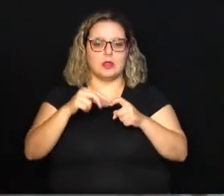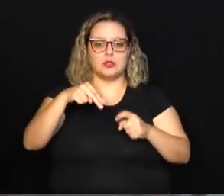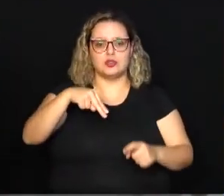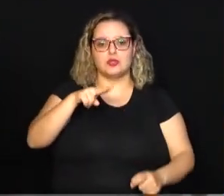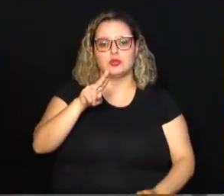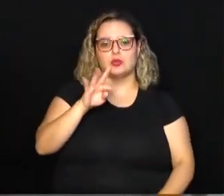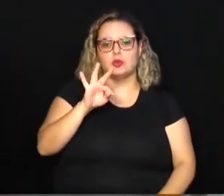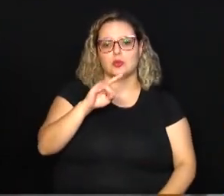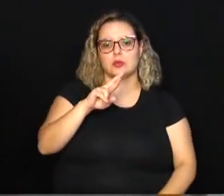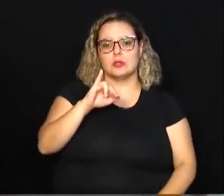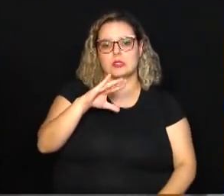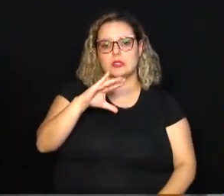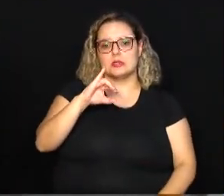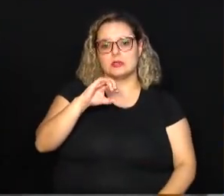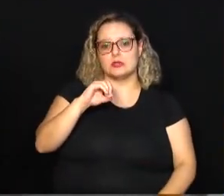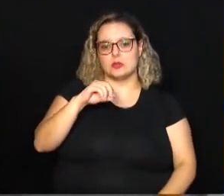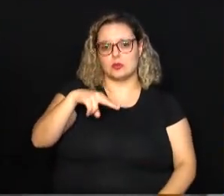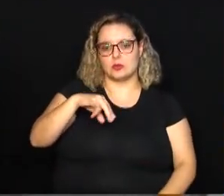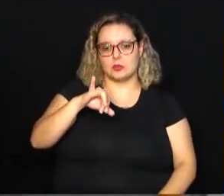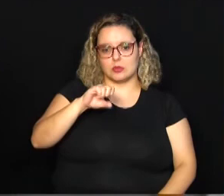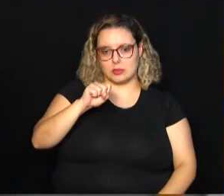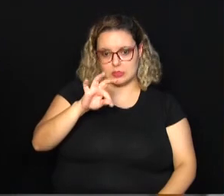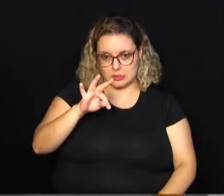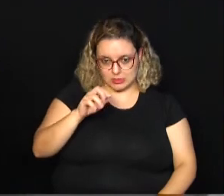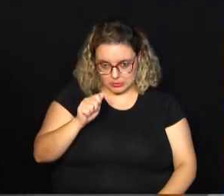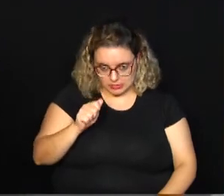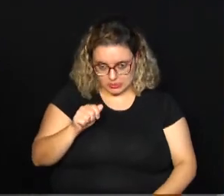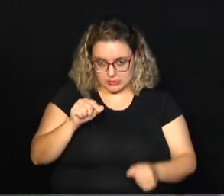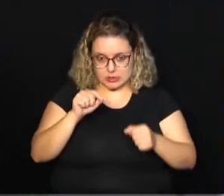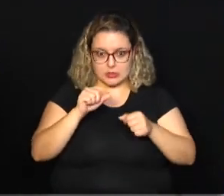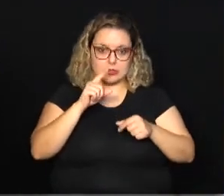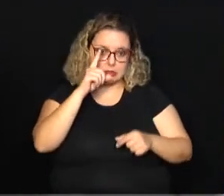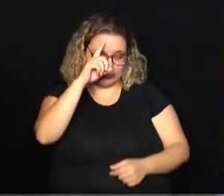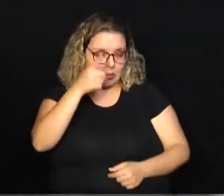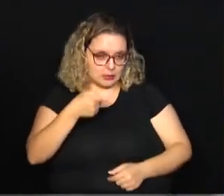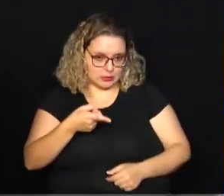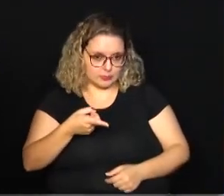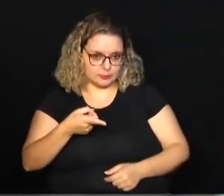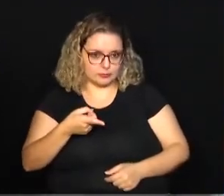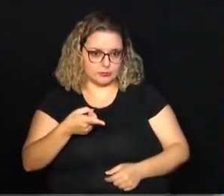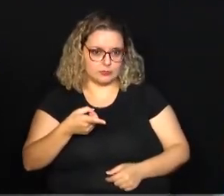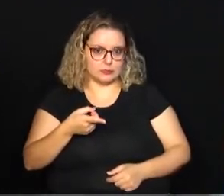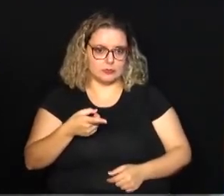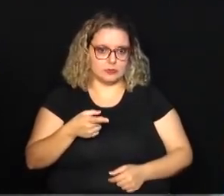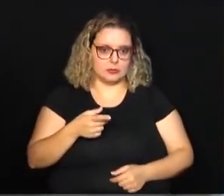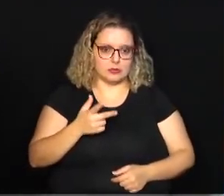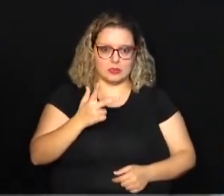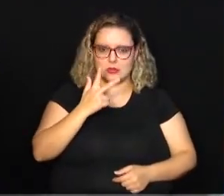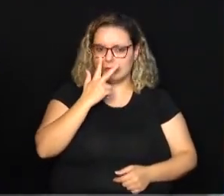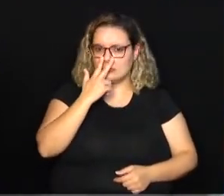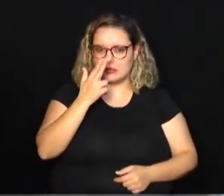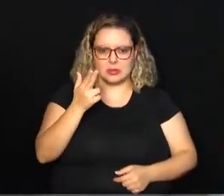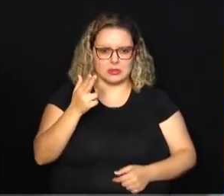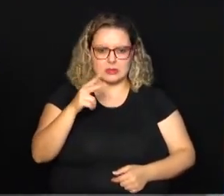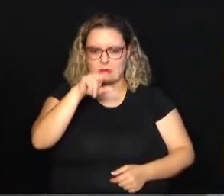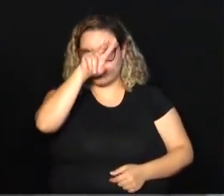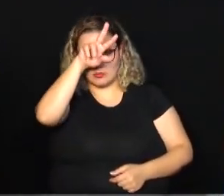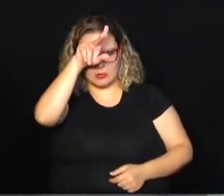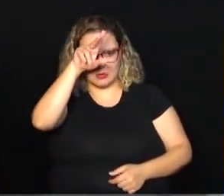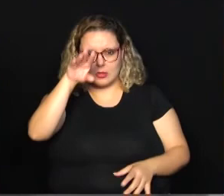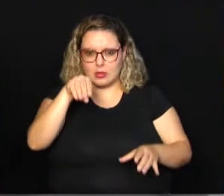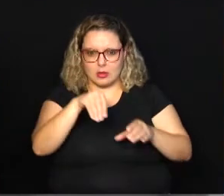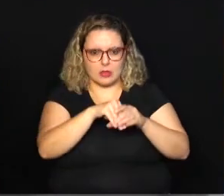quanto do Ouro Verde, para os doentes hospitalizados. E apareceu, se não me engano, algum inseto, alguma coisa, dentro de